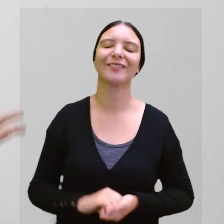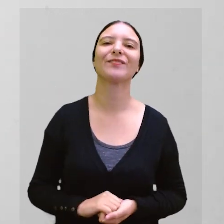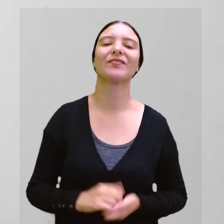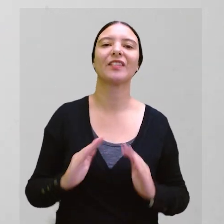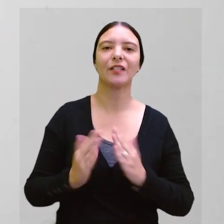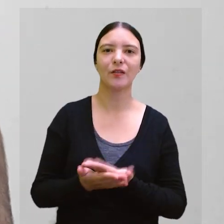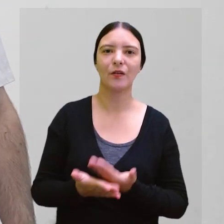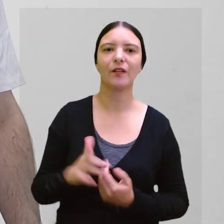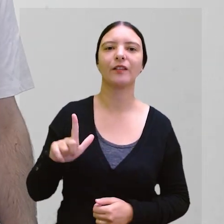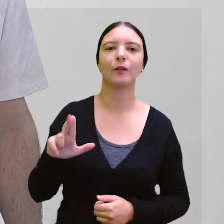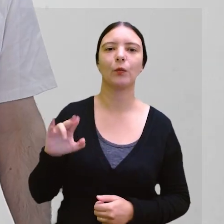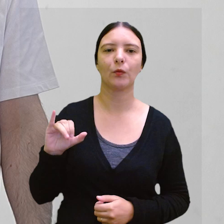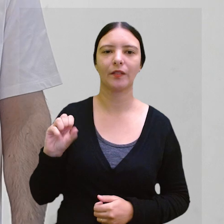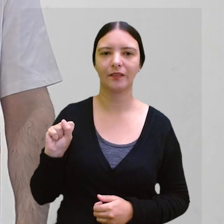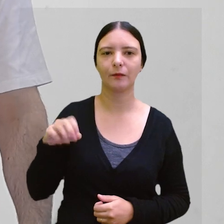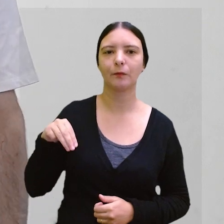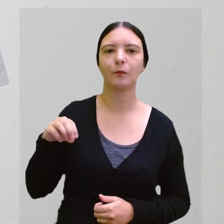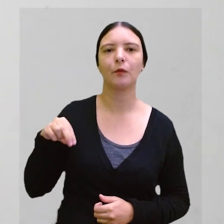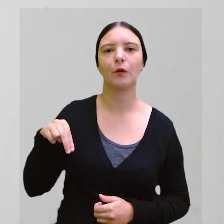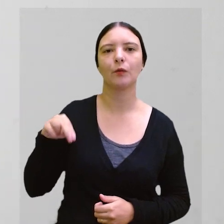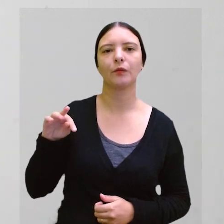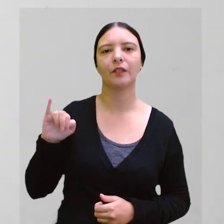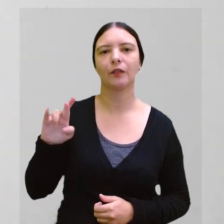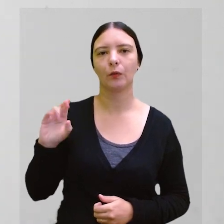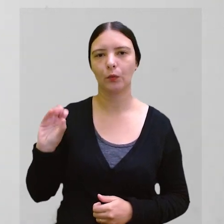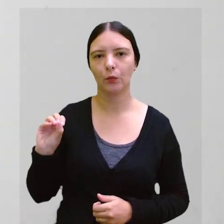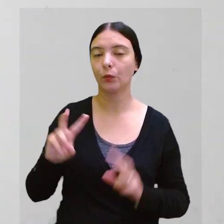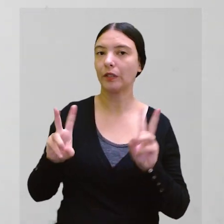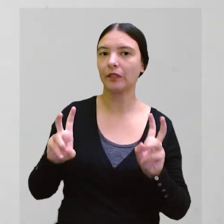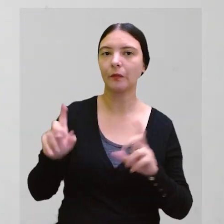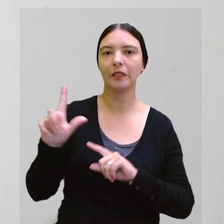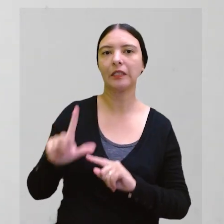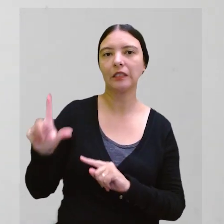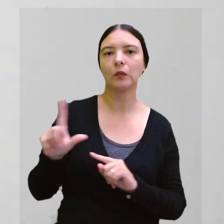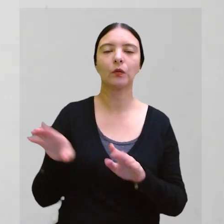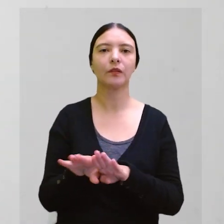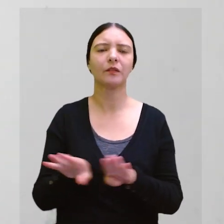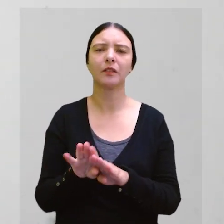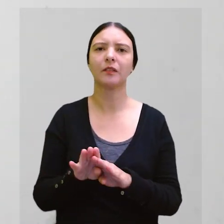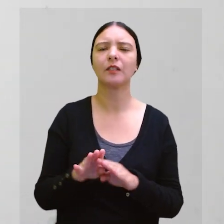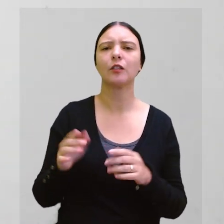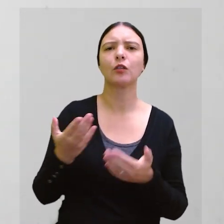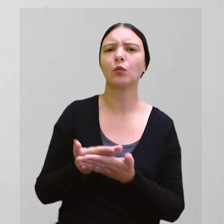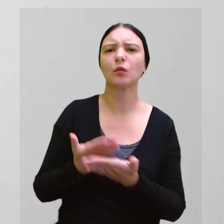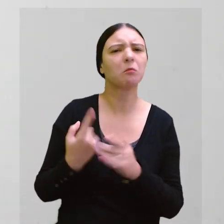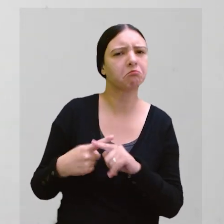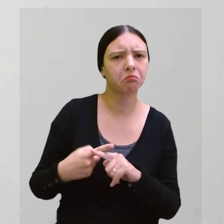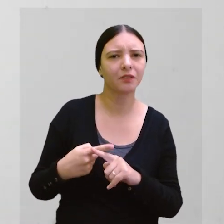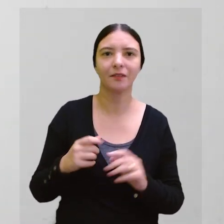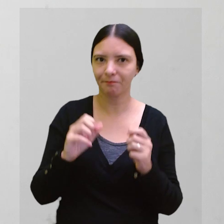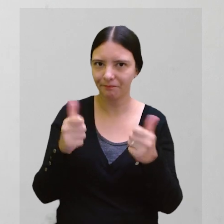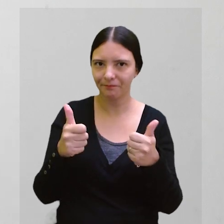gente está na Escola Estadual Lucas Monteiro, né? E a gente vai conversar sobre literatura e sobre por que estudar literatura,